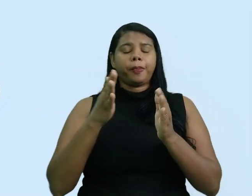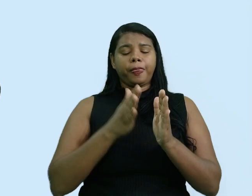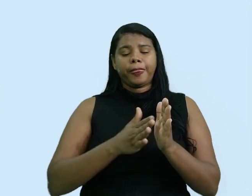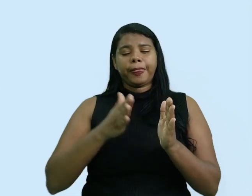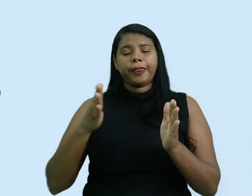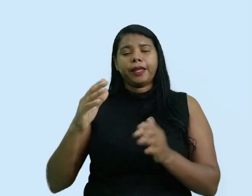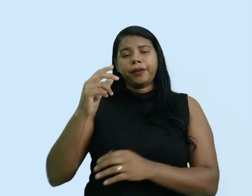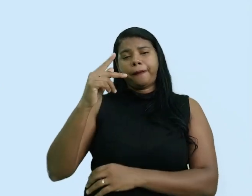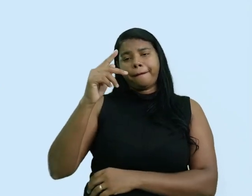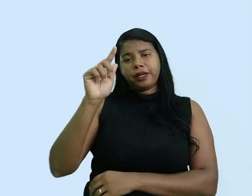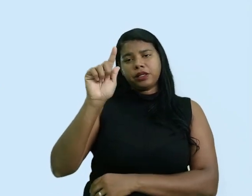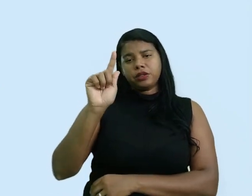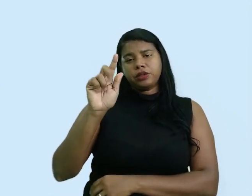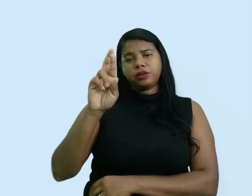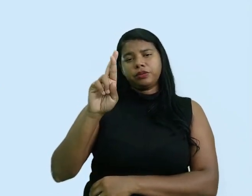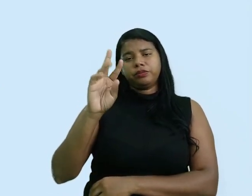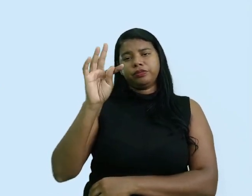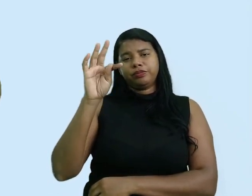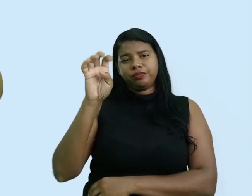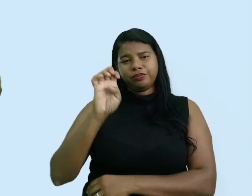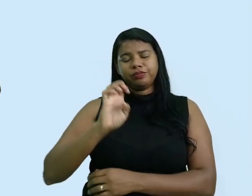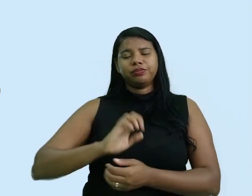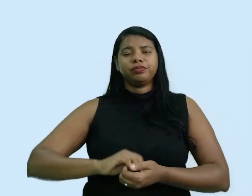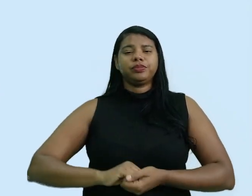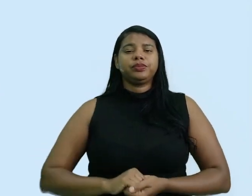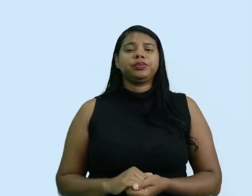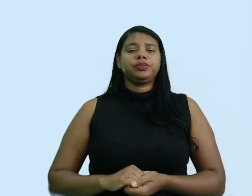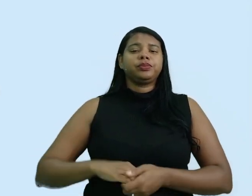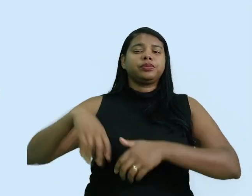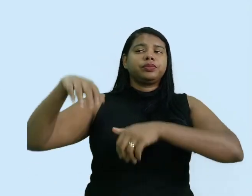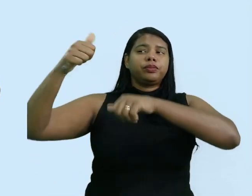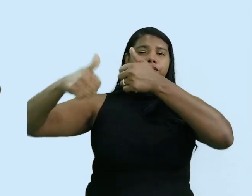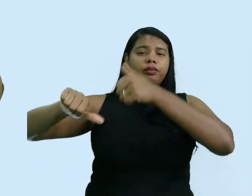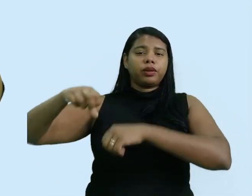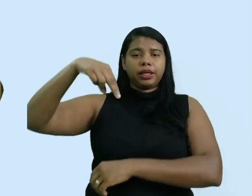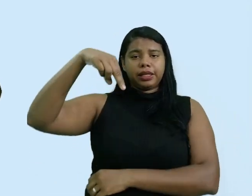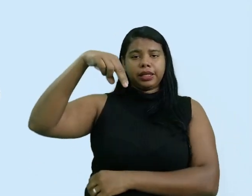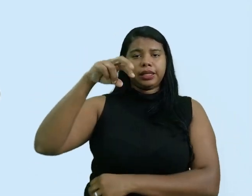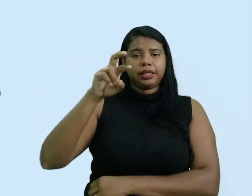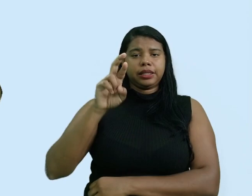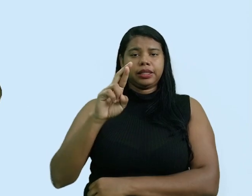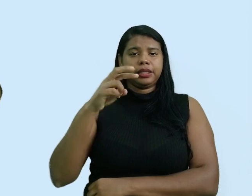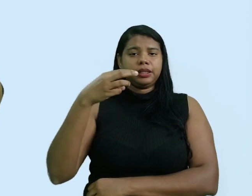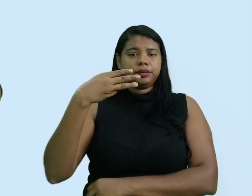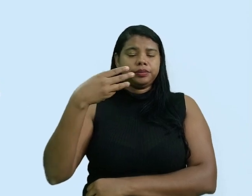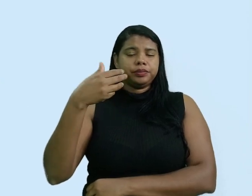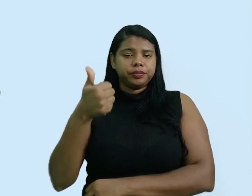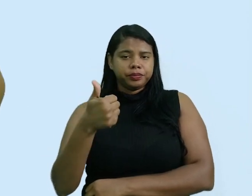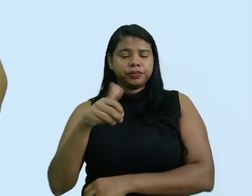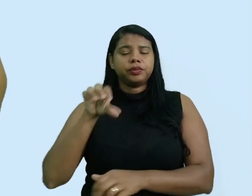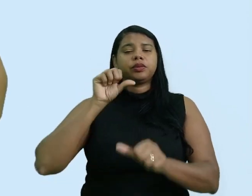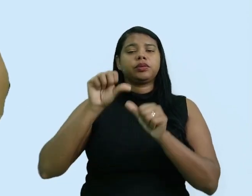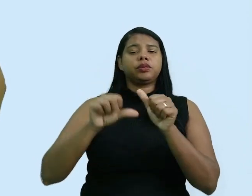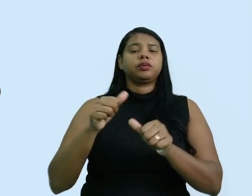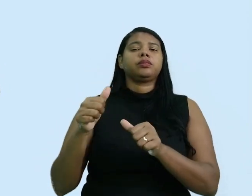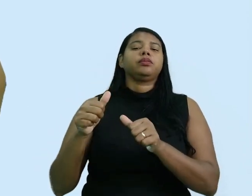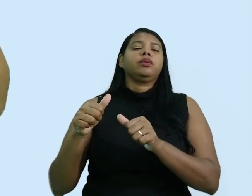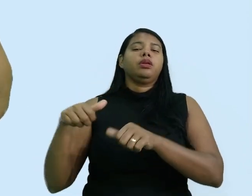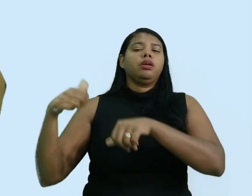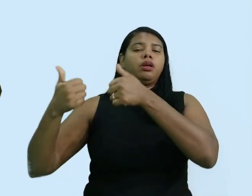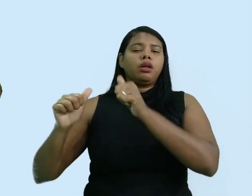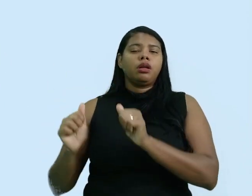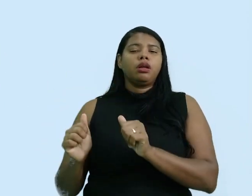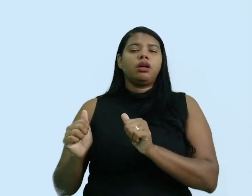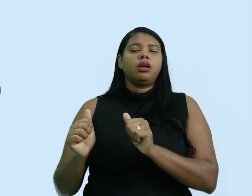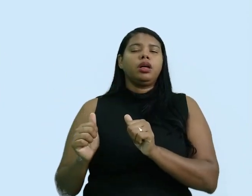do PGR-TR. Uma etapa na atualização da NR31. Essa atualização, ela entrou em vigor no